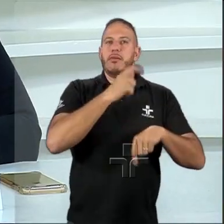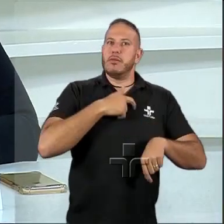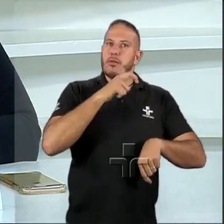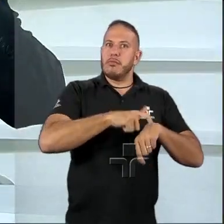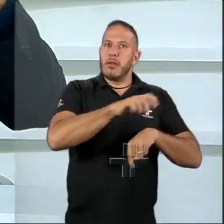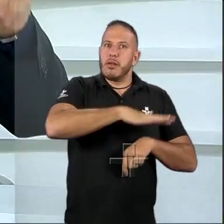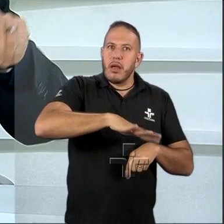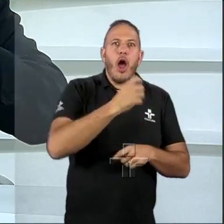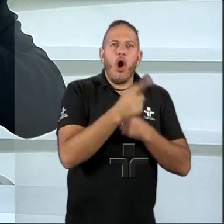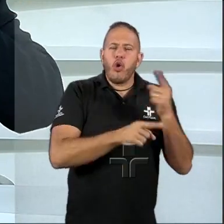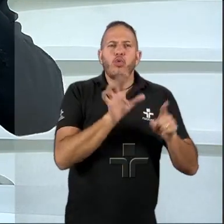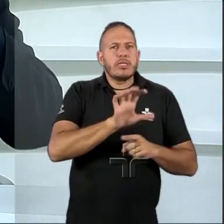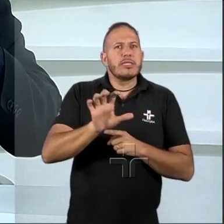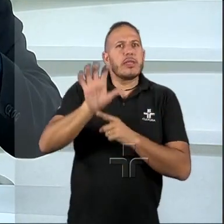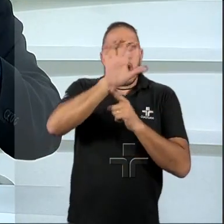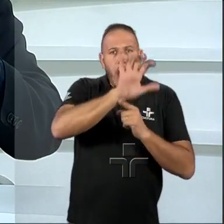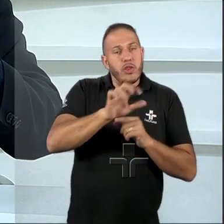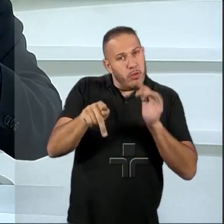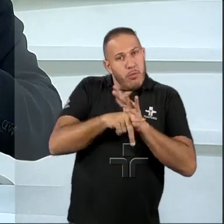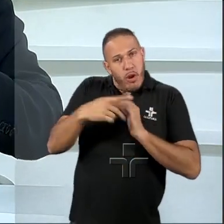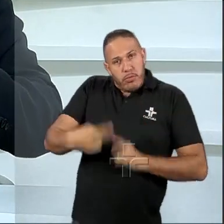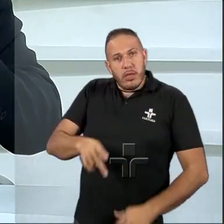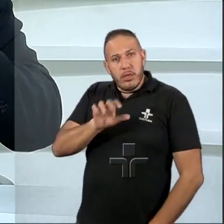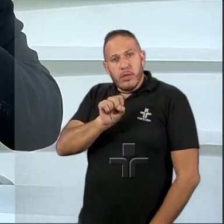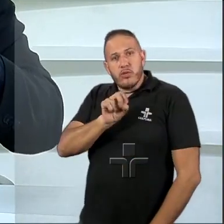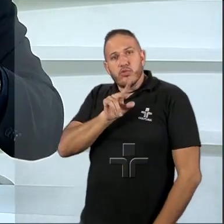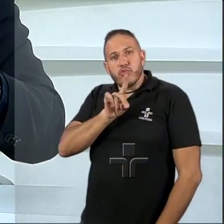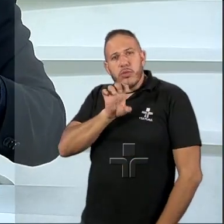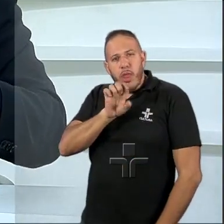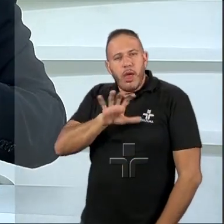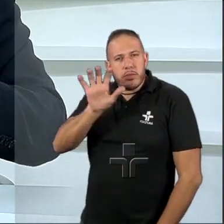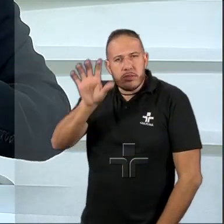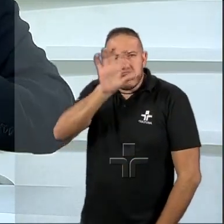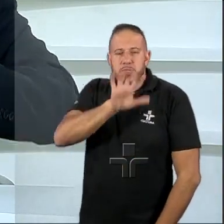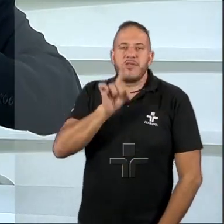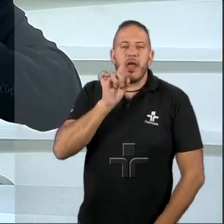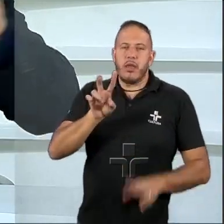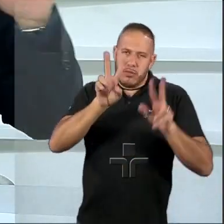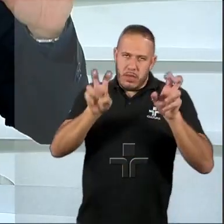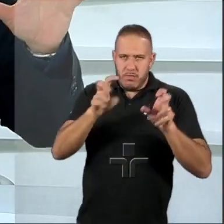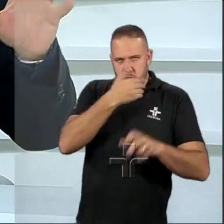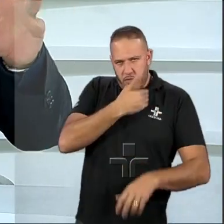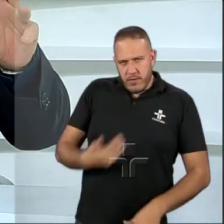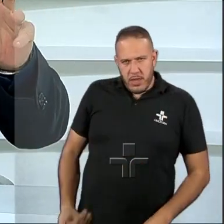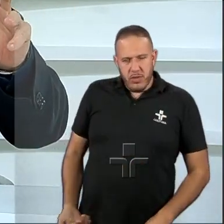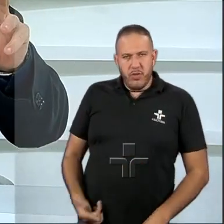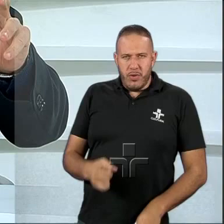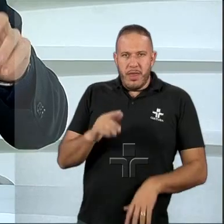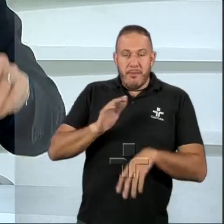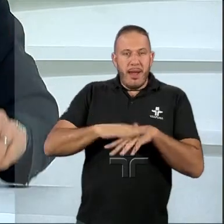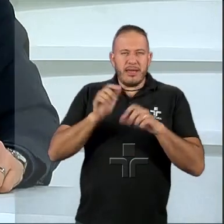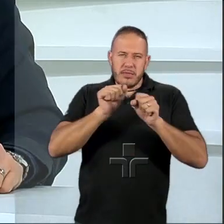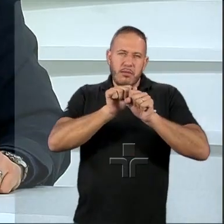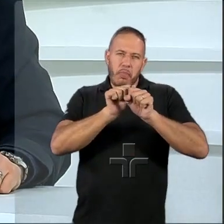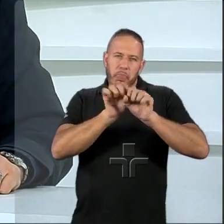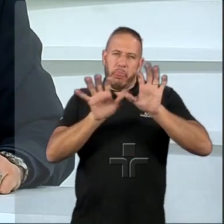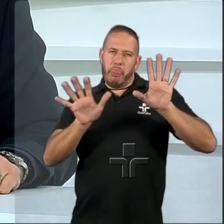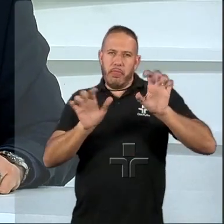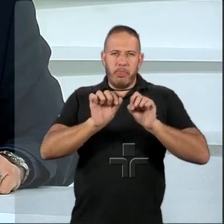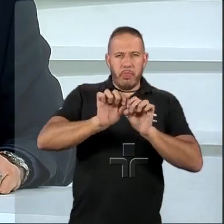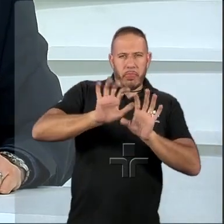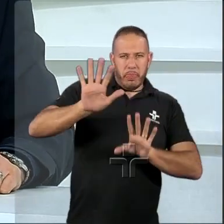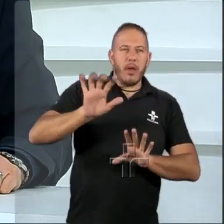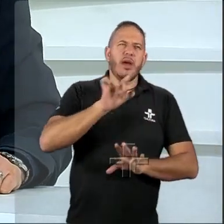alguns estados, que são os estados da região Sudeste principalmente, no que se refere à eleição de governador, é um fenômeno mais espalhado no que se refere à eleição para o